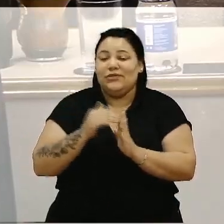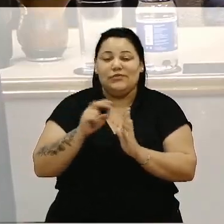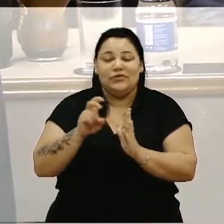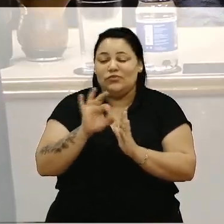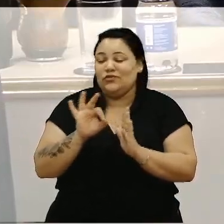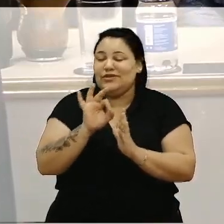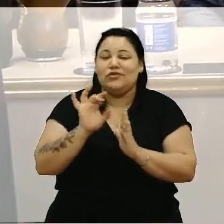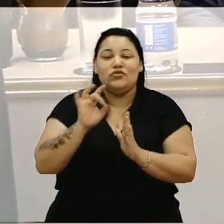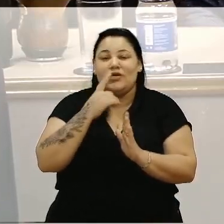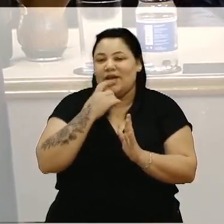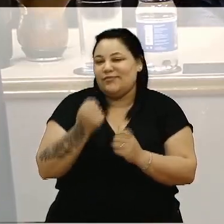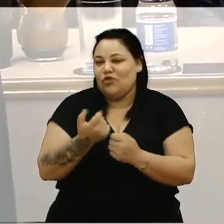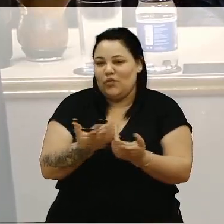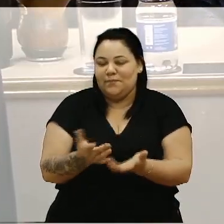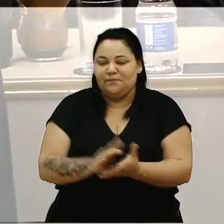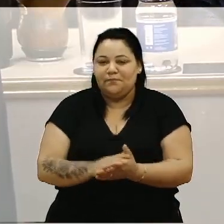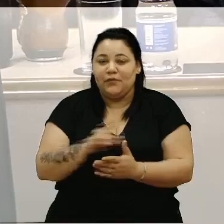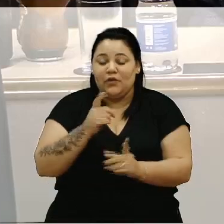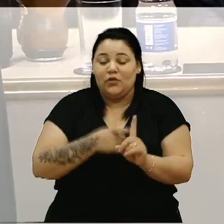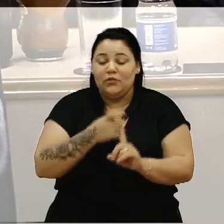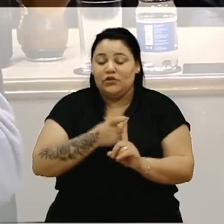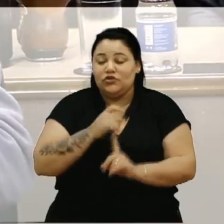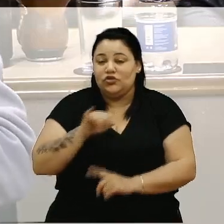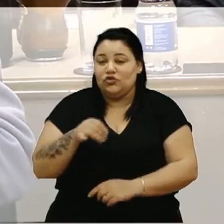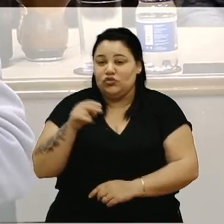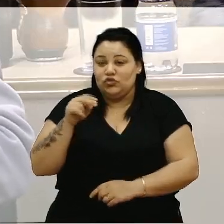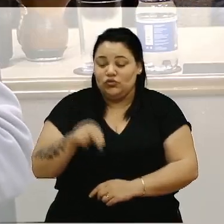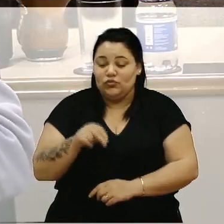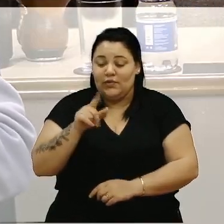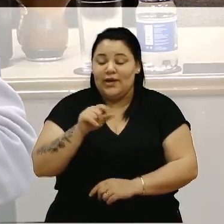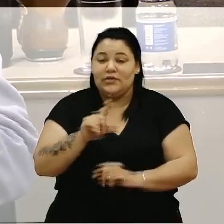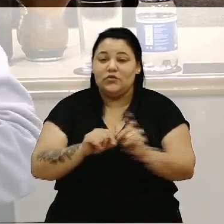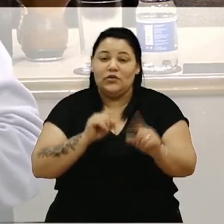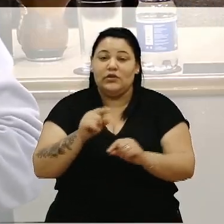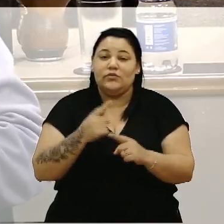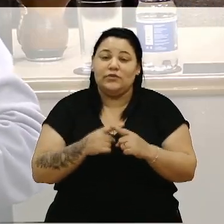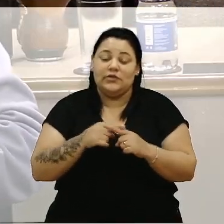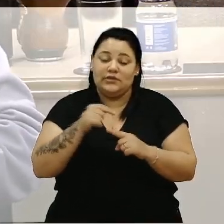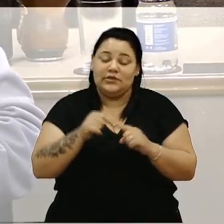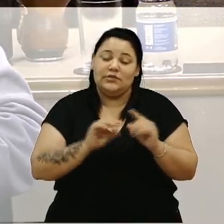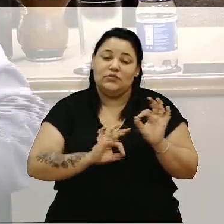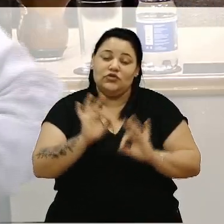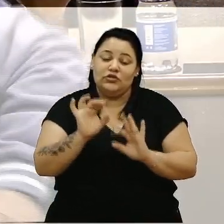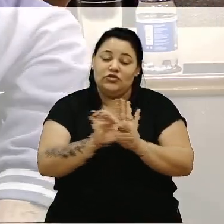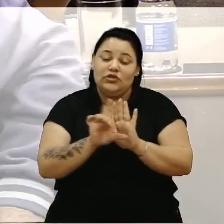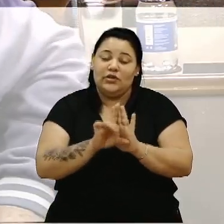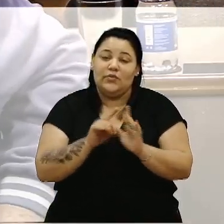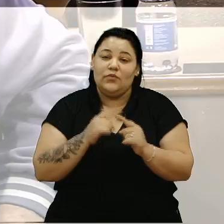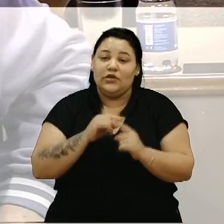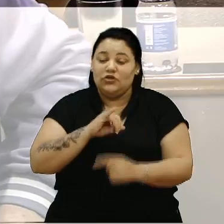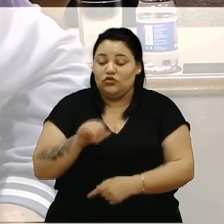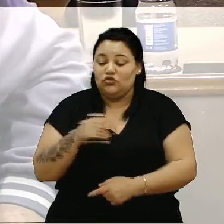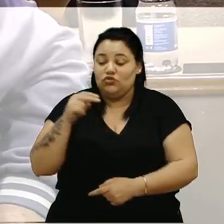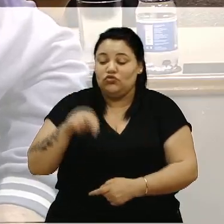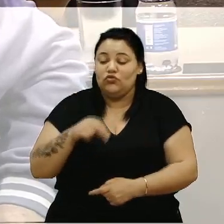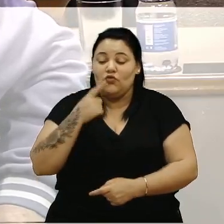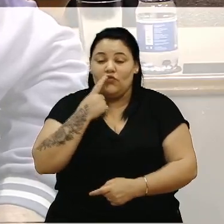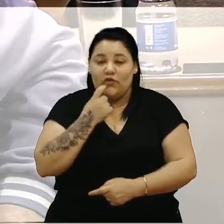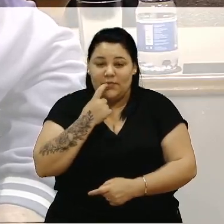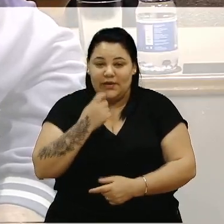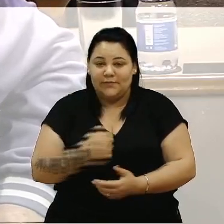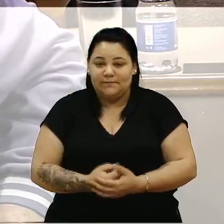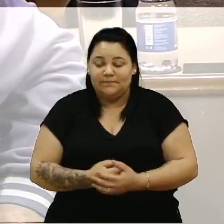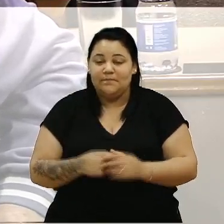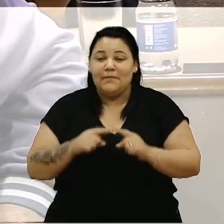de junho foi escolhido como precursor para o presente projeto de lei Junho Vermelho. Não por acaso,